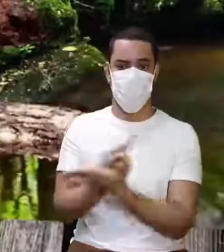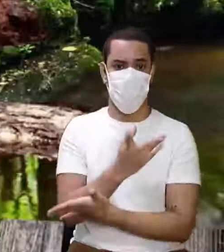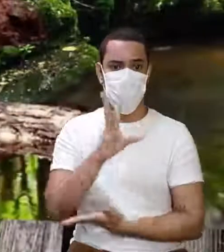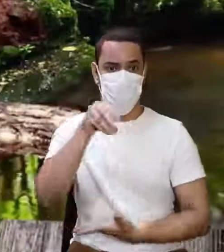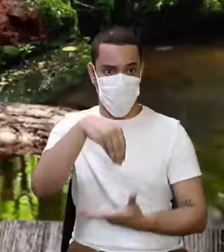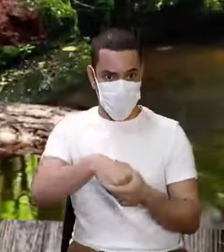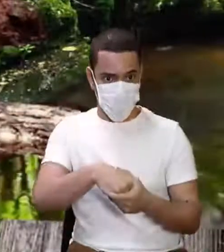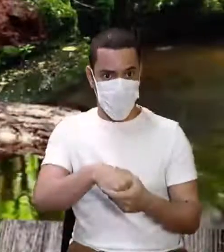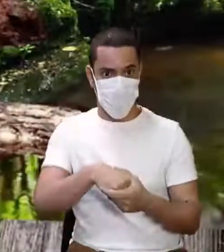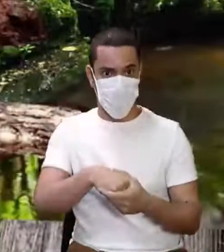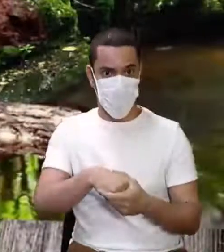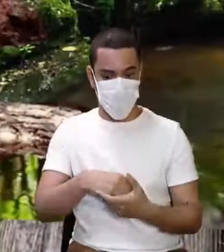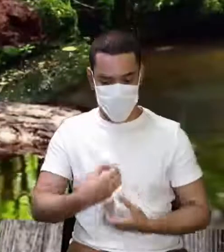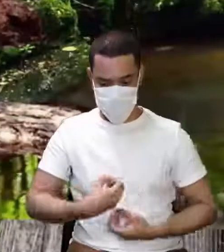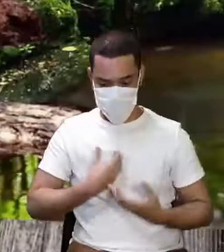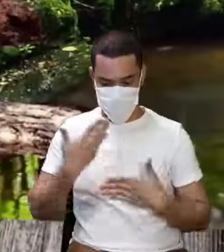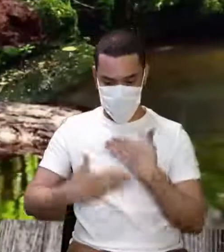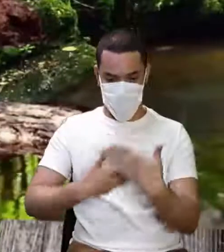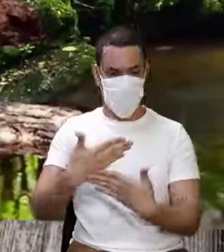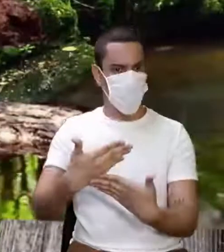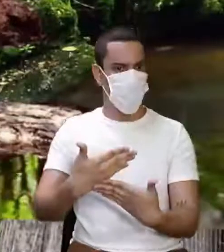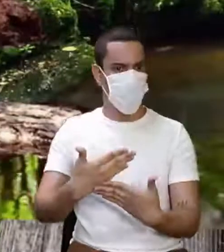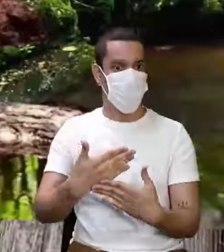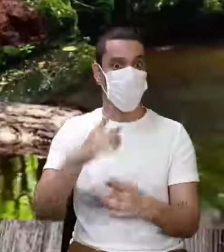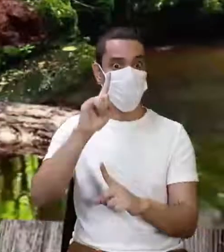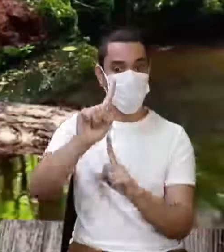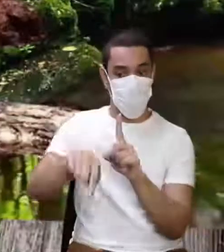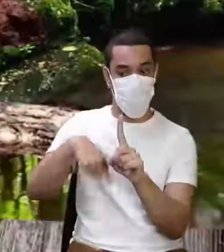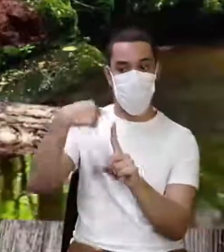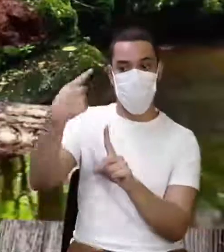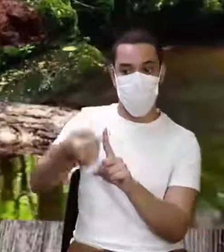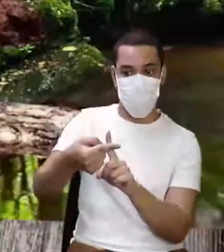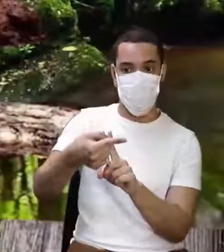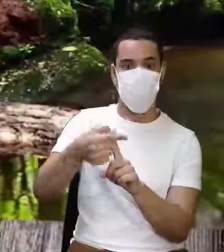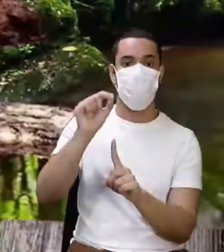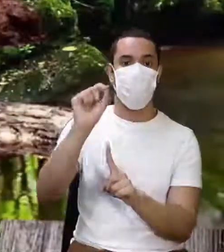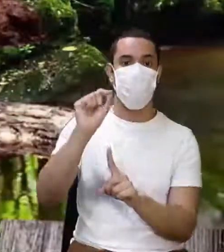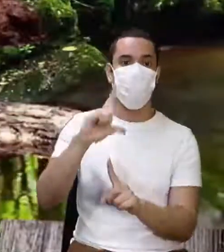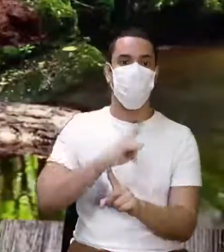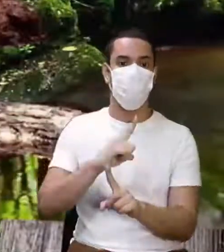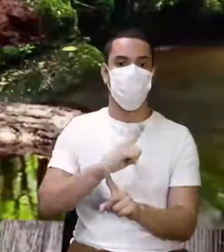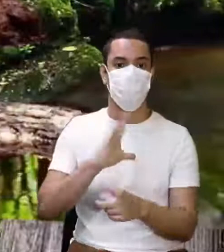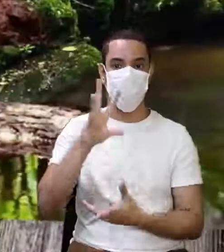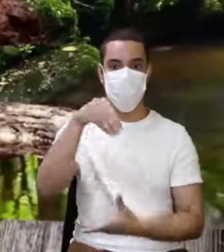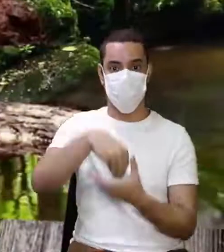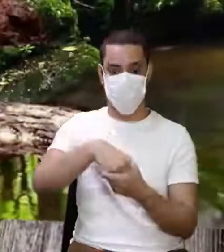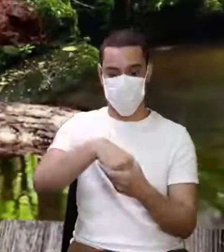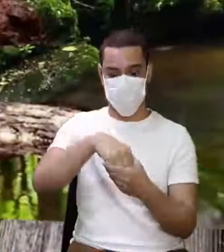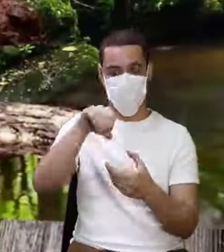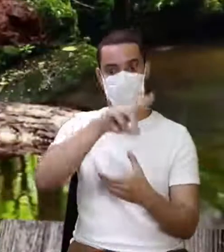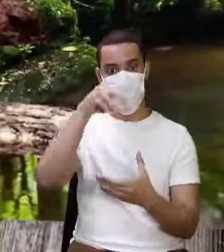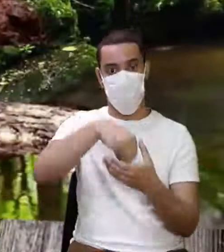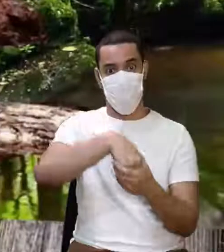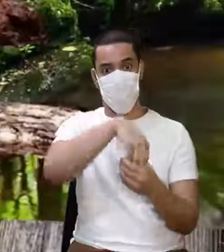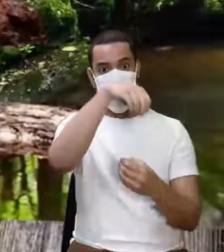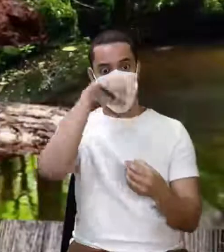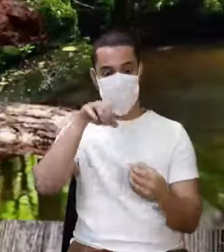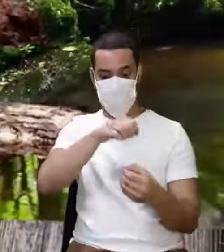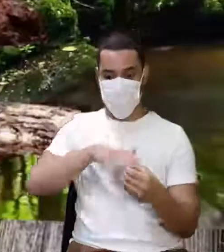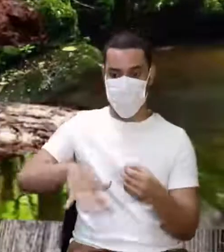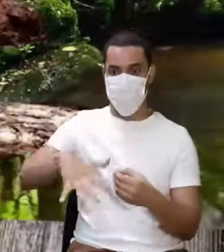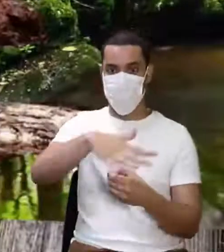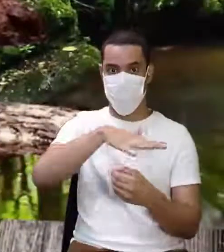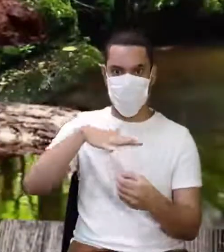possam se reproduzir após um fator extrínseco ou um